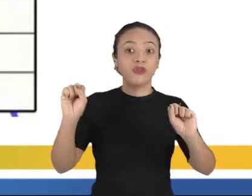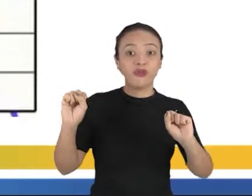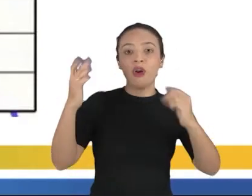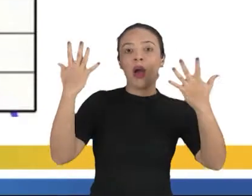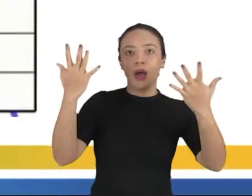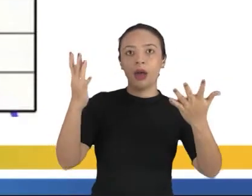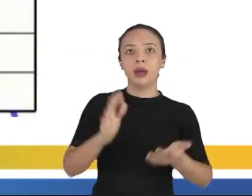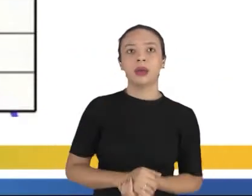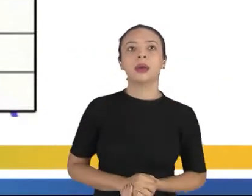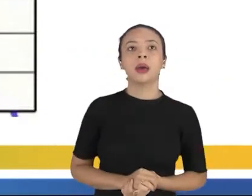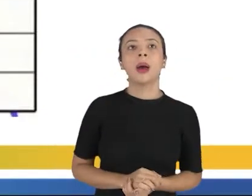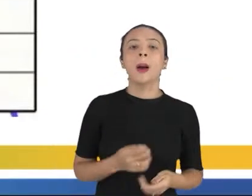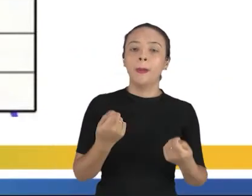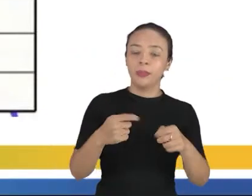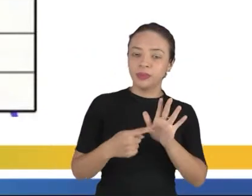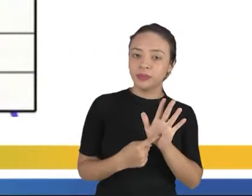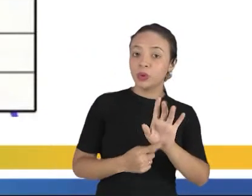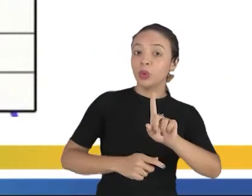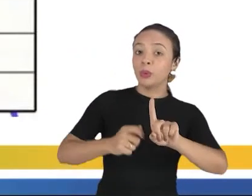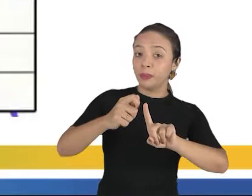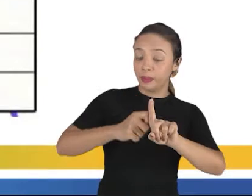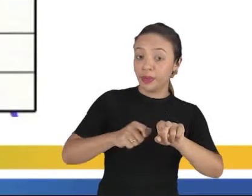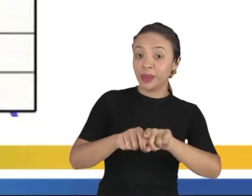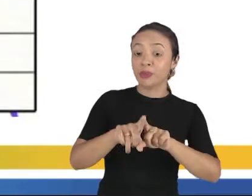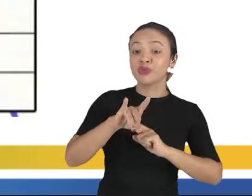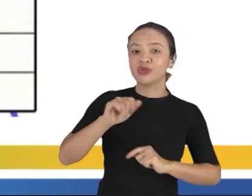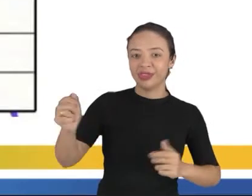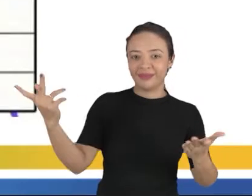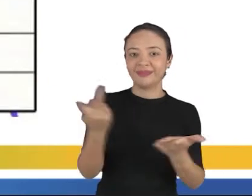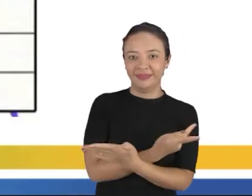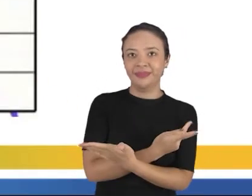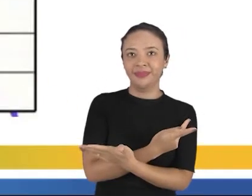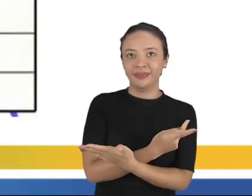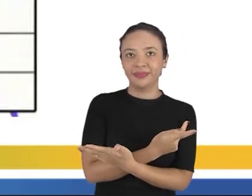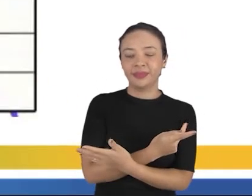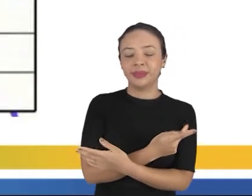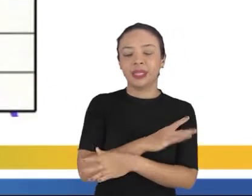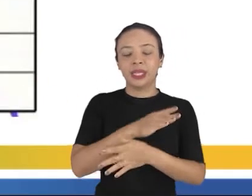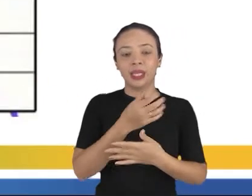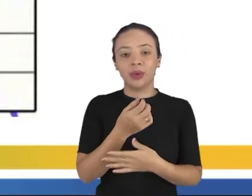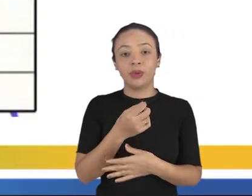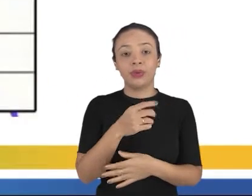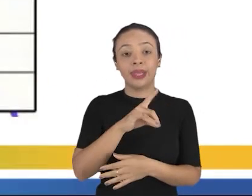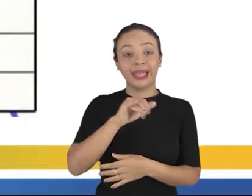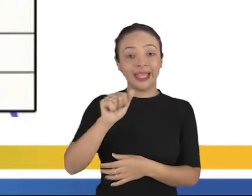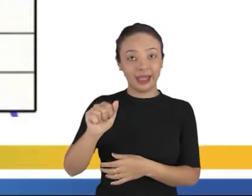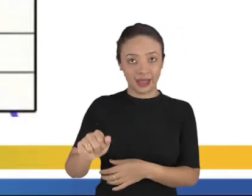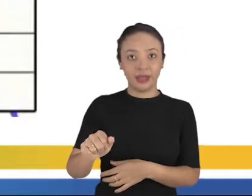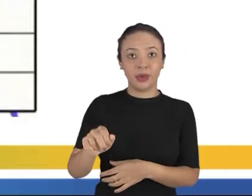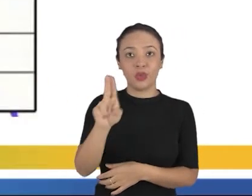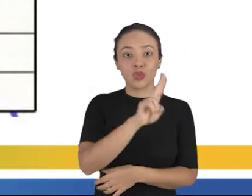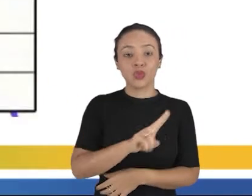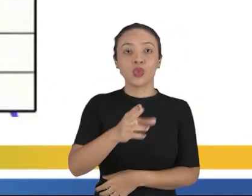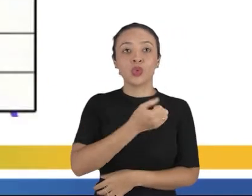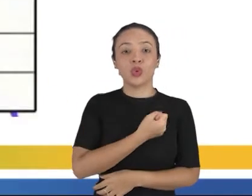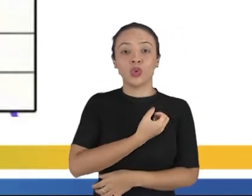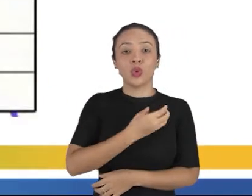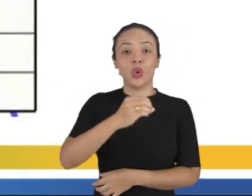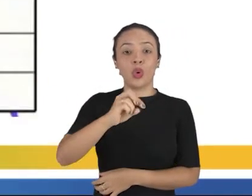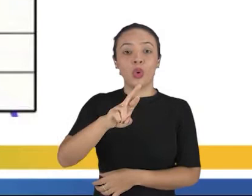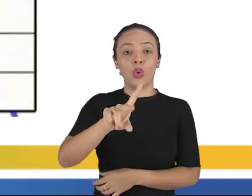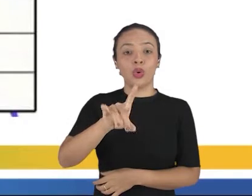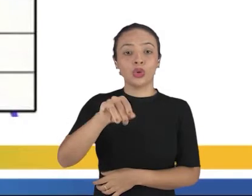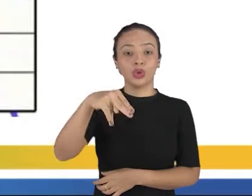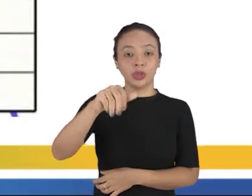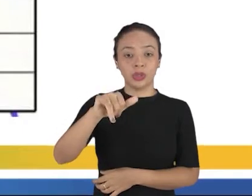nós precisamos dizer o mês e o dia em que ela acontece. E quando a gente fala de datas, a gente usa os números ordinais.